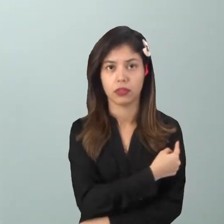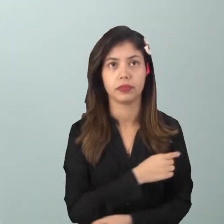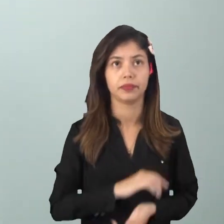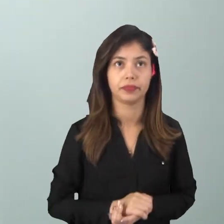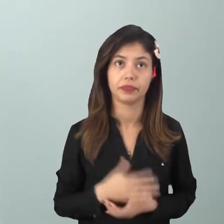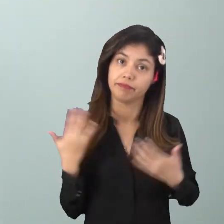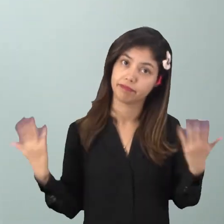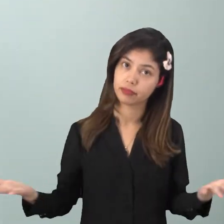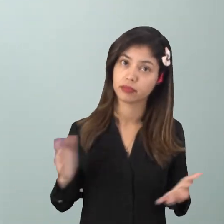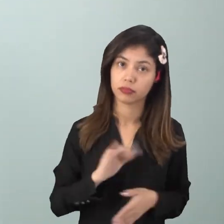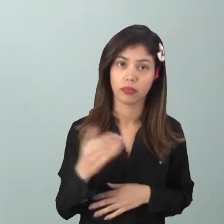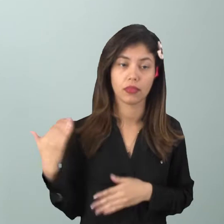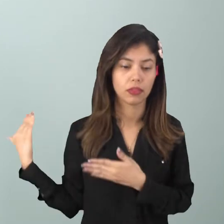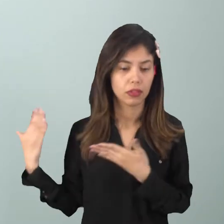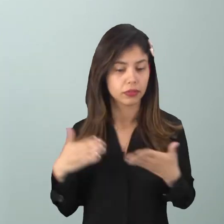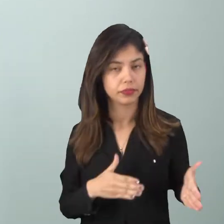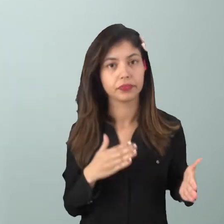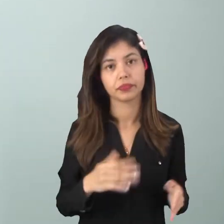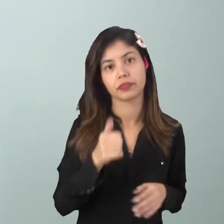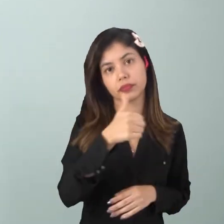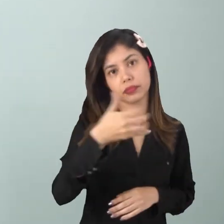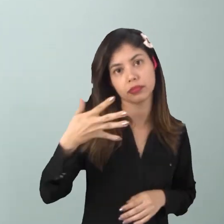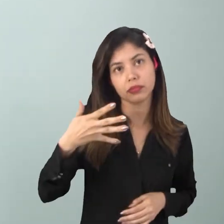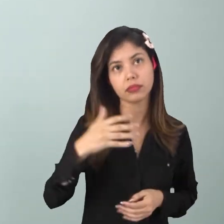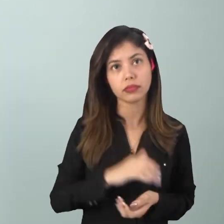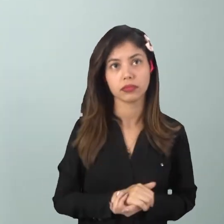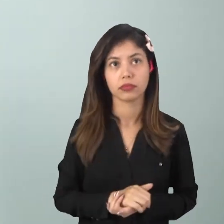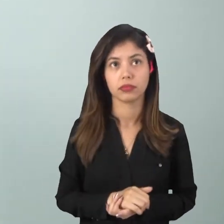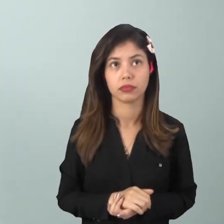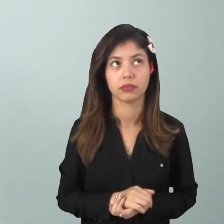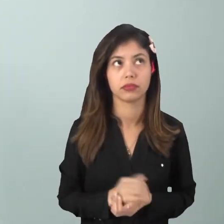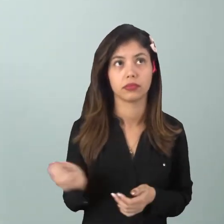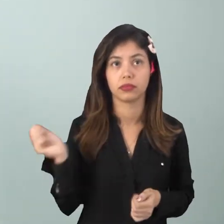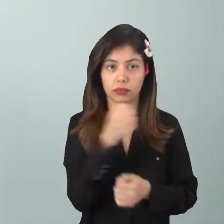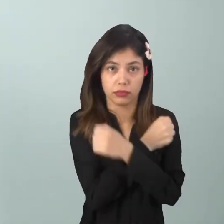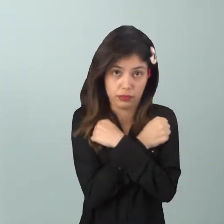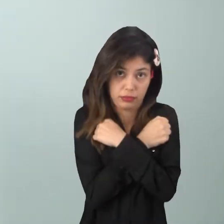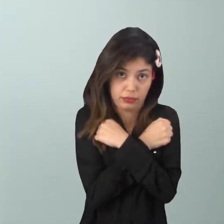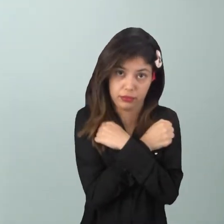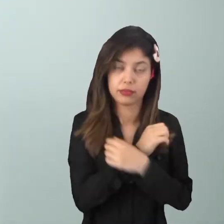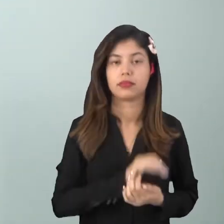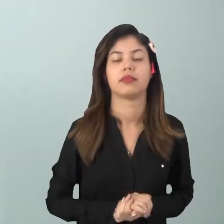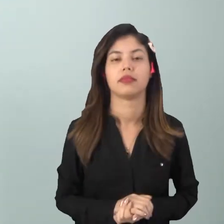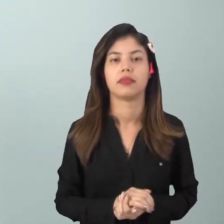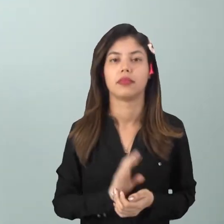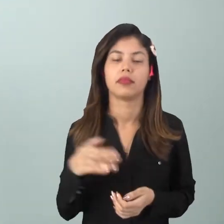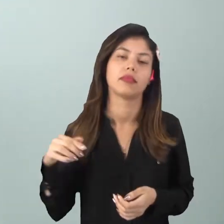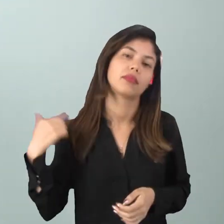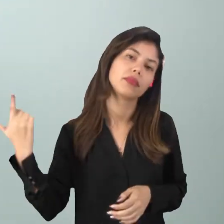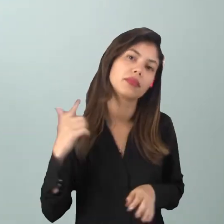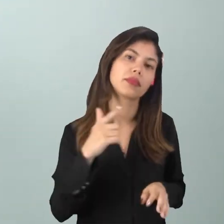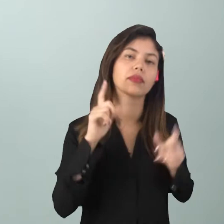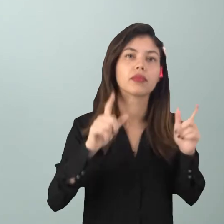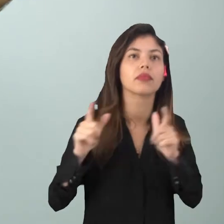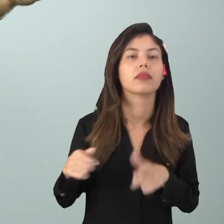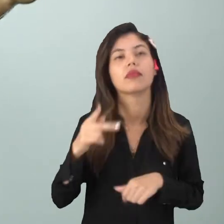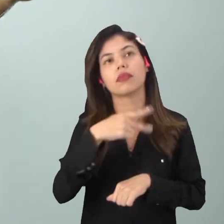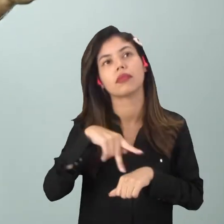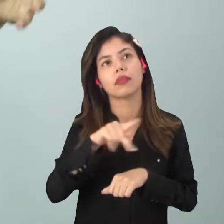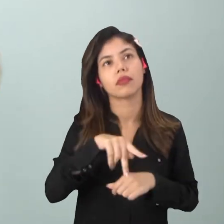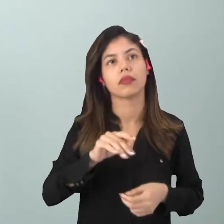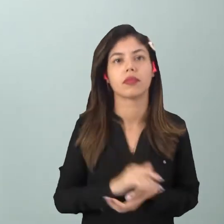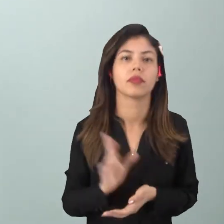nosso redor, então quando chega um frio de 14 graus, a gente já está debaixo de uma coberta faz tempo. Enquanto que em outros lugares do